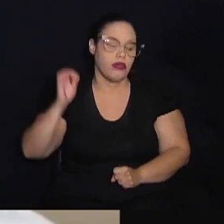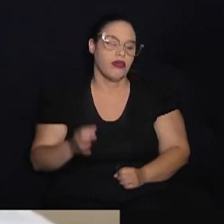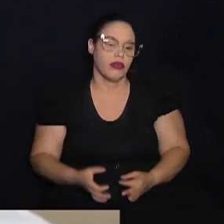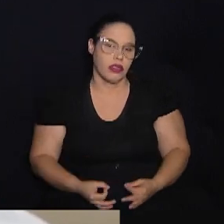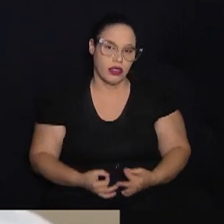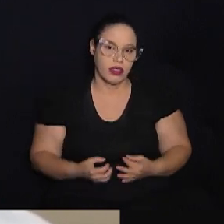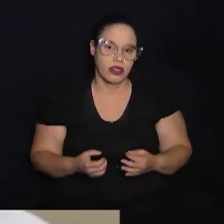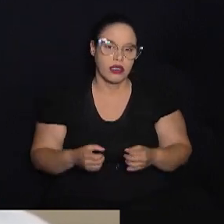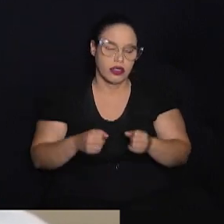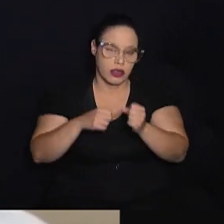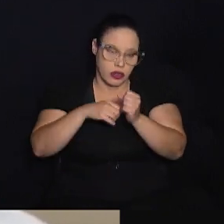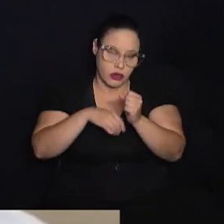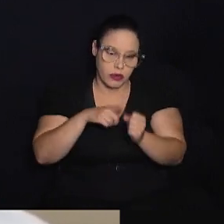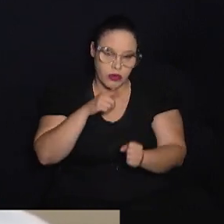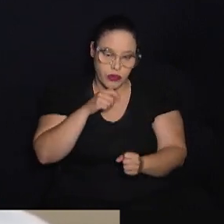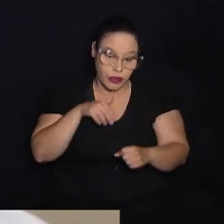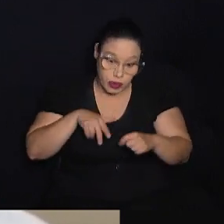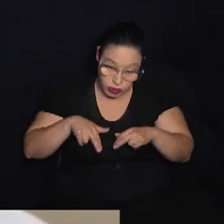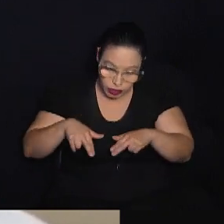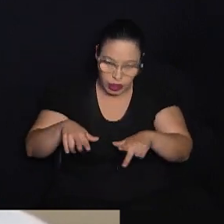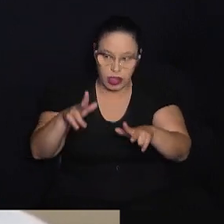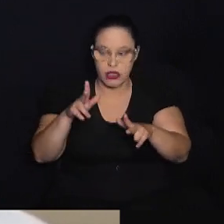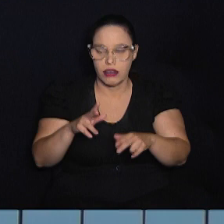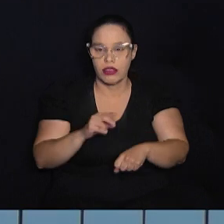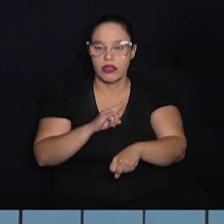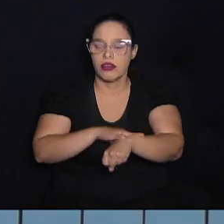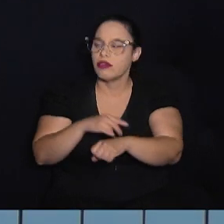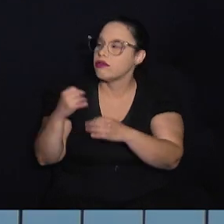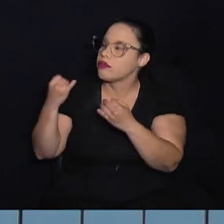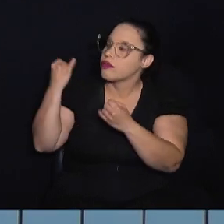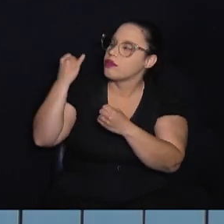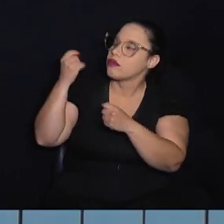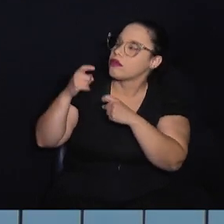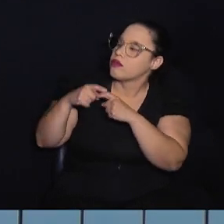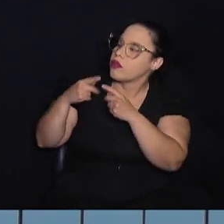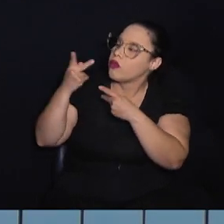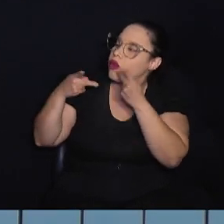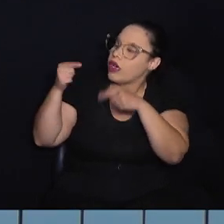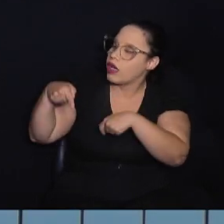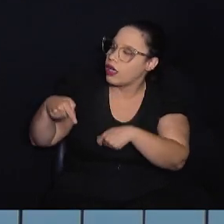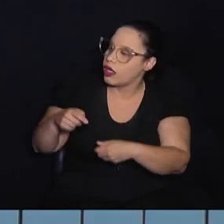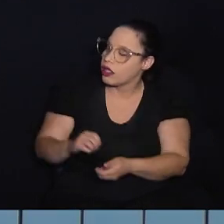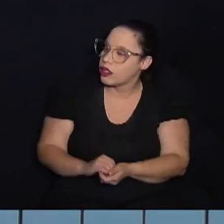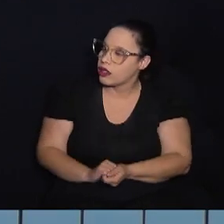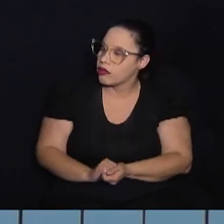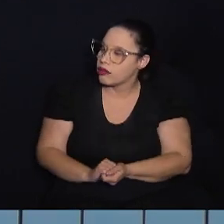ter vontade de urinar tem que ir. Doutora, acho importante a gente falar aqui também